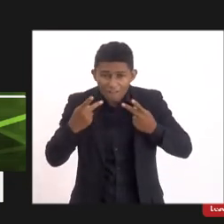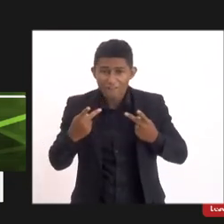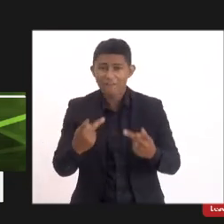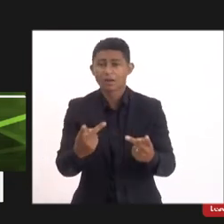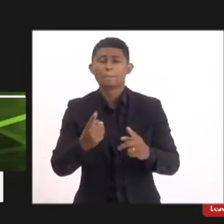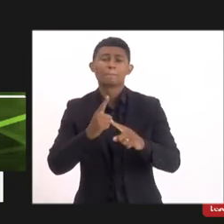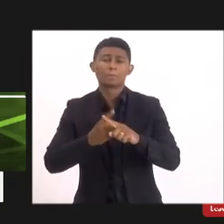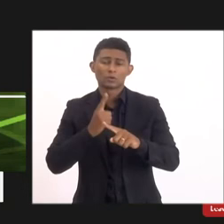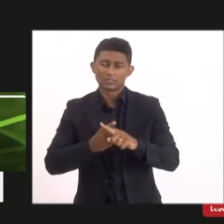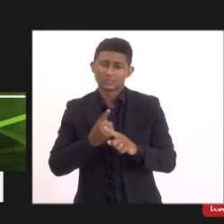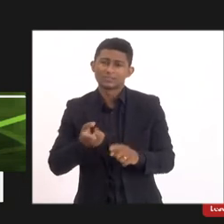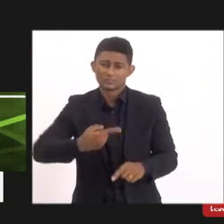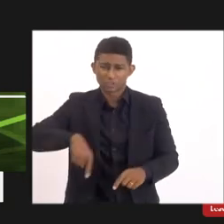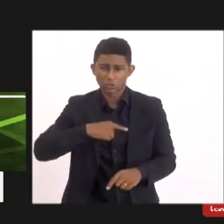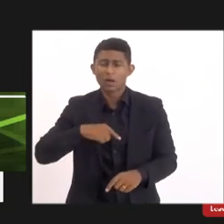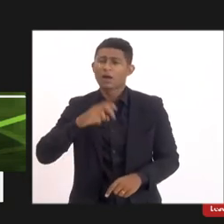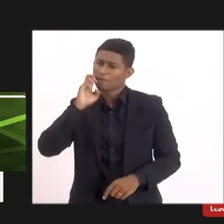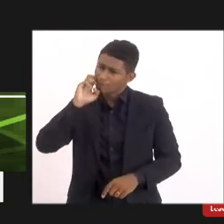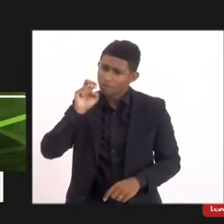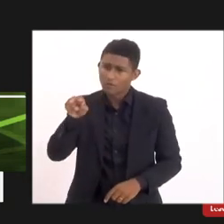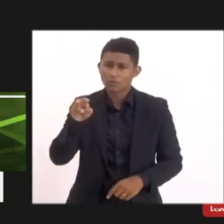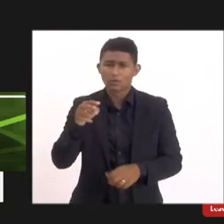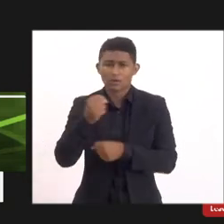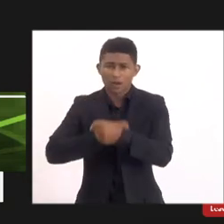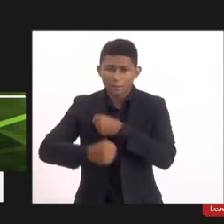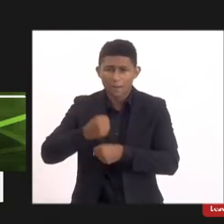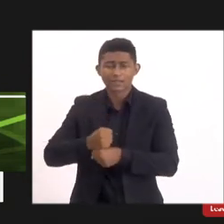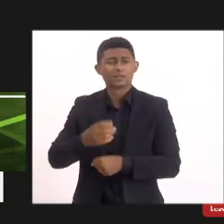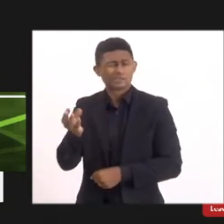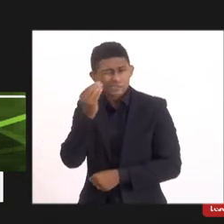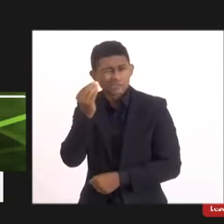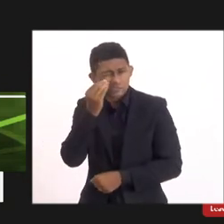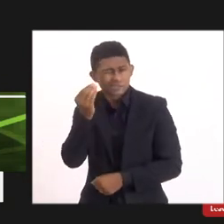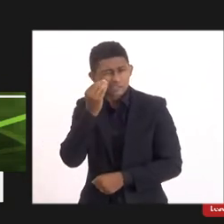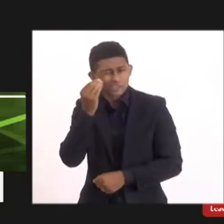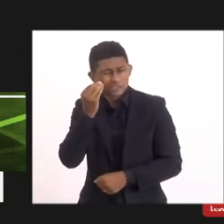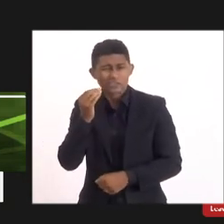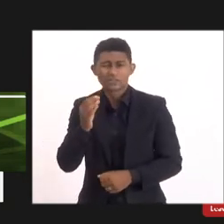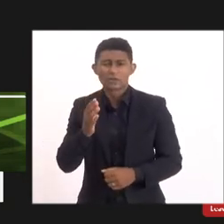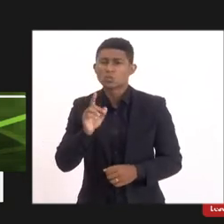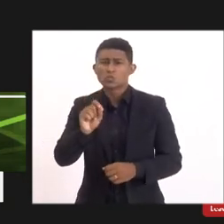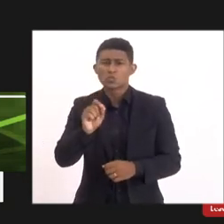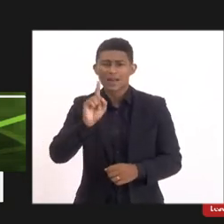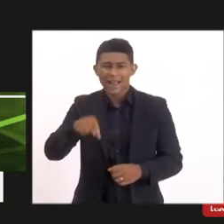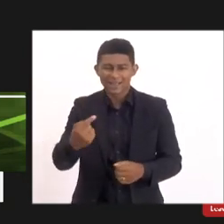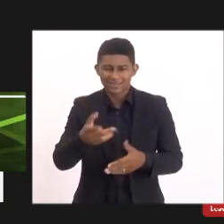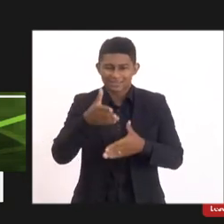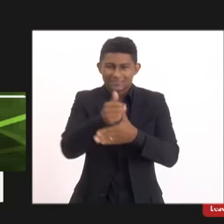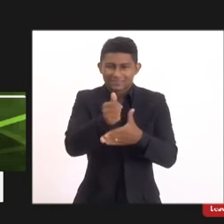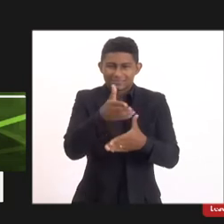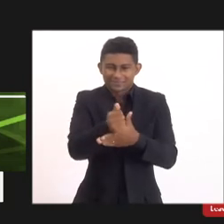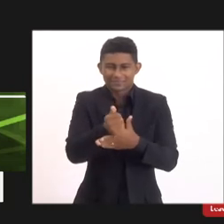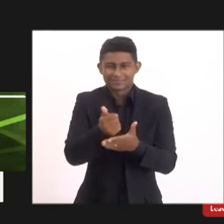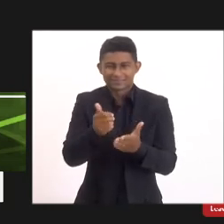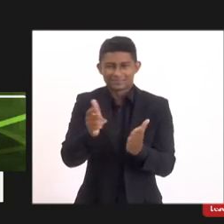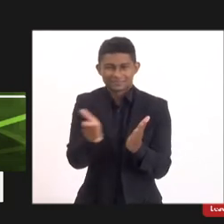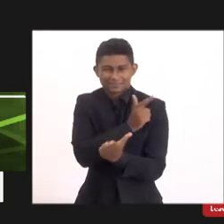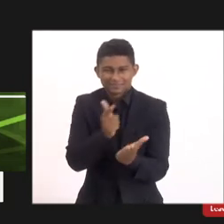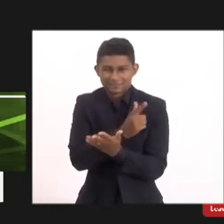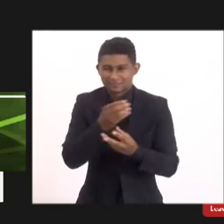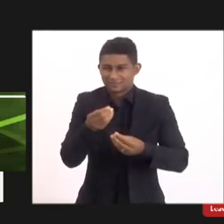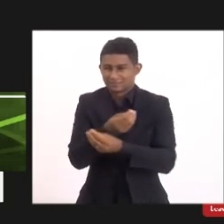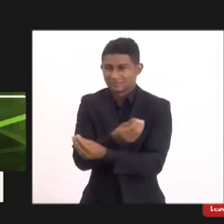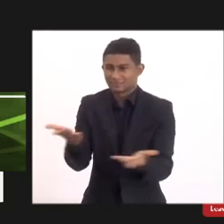a gente viu as tentativas que foram no ano passado e tudo mais, quando falaram das apostilas, o chip de internet